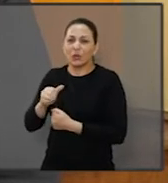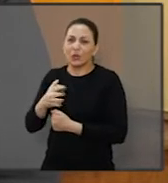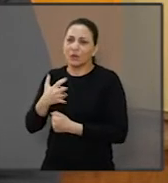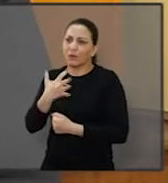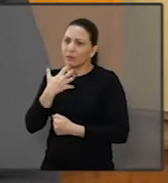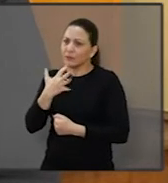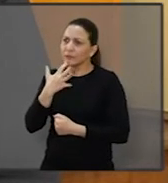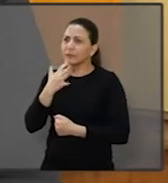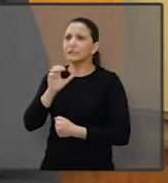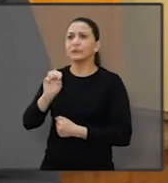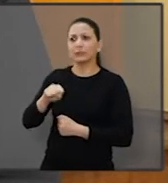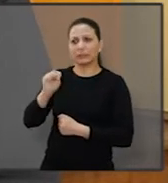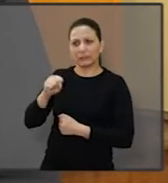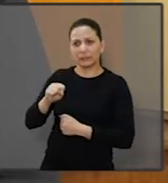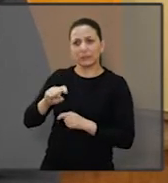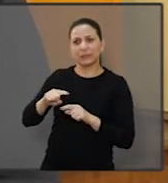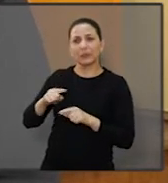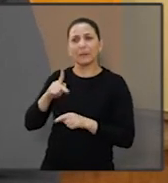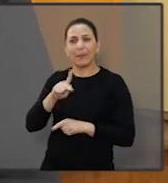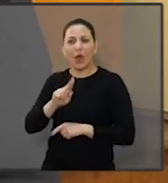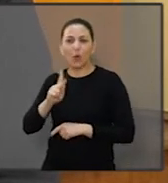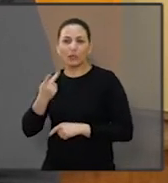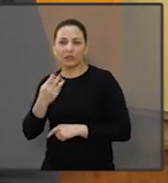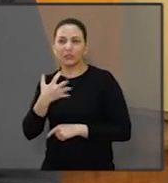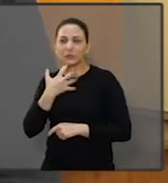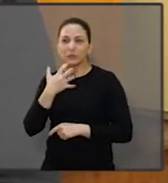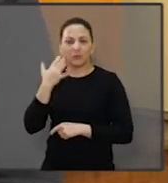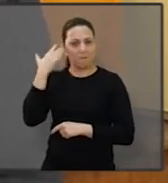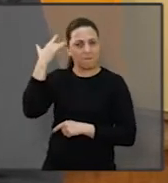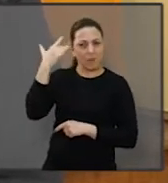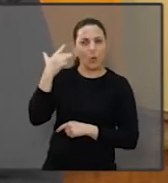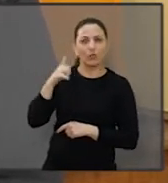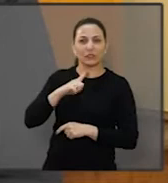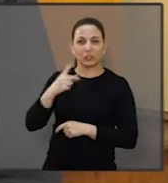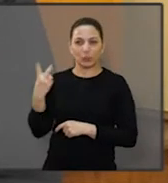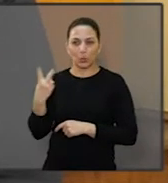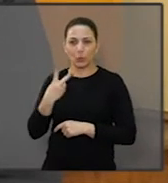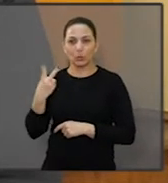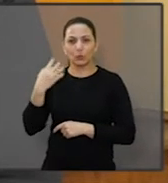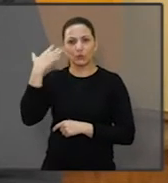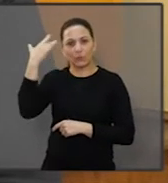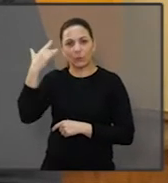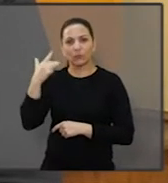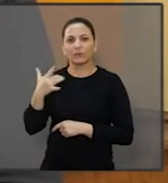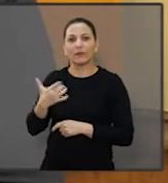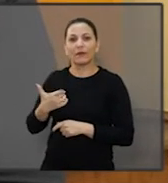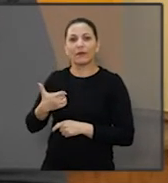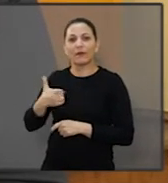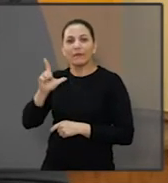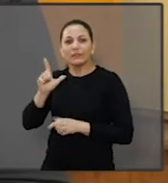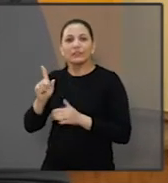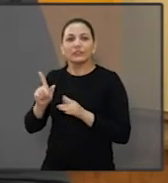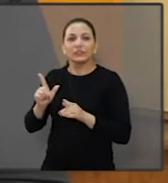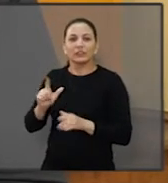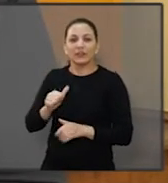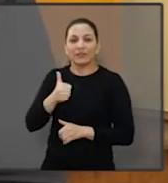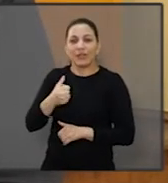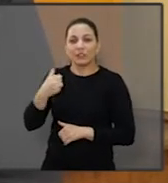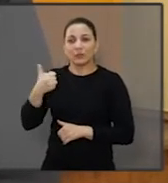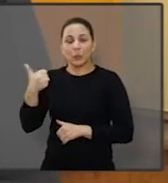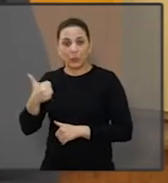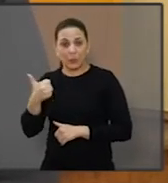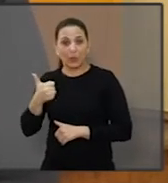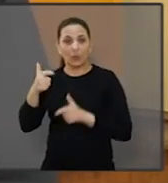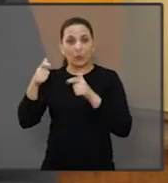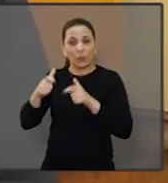desconhecida não, porque eles conheciam muito Paulo e Hortência. Mas no Mundial anterior, a seleção tinha ficado em 11º lugar,